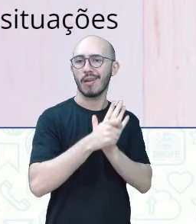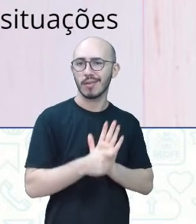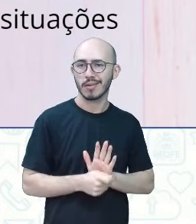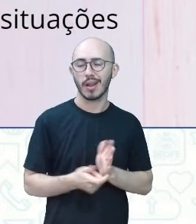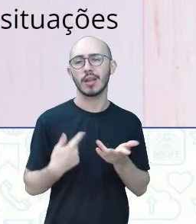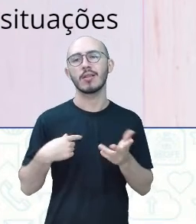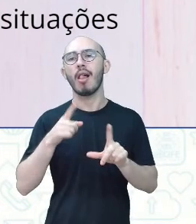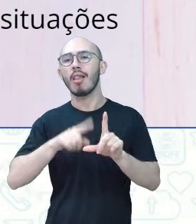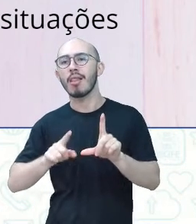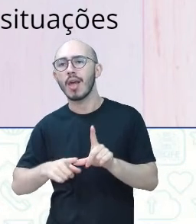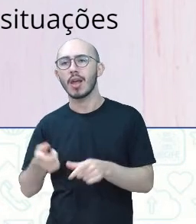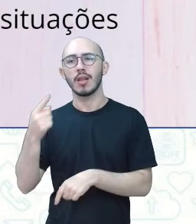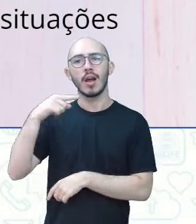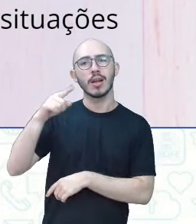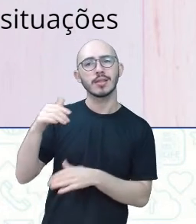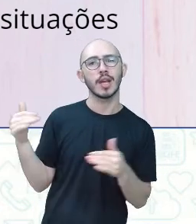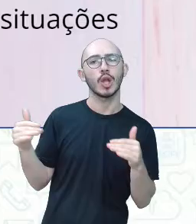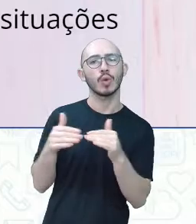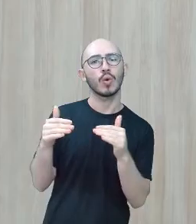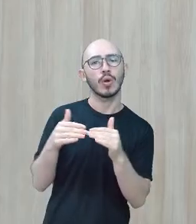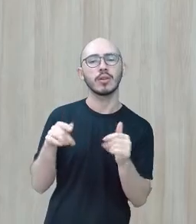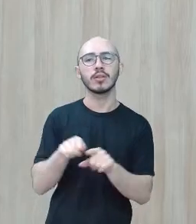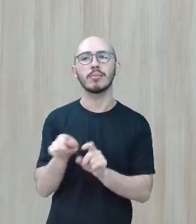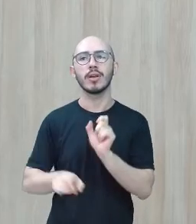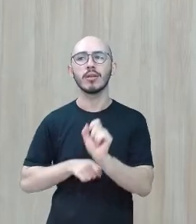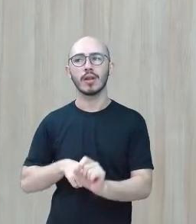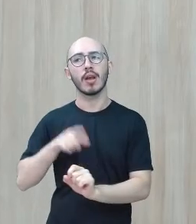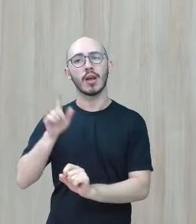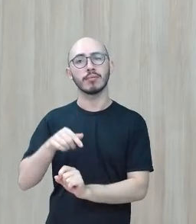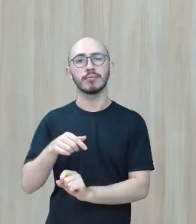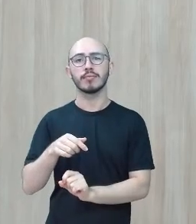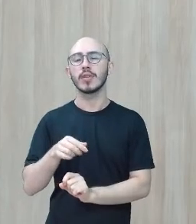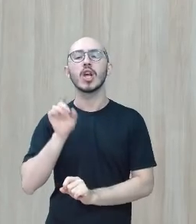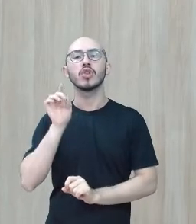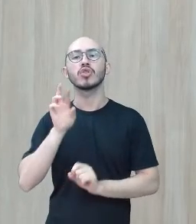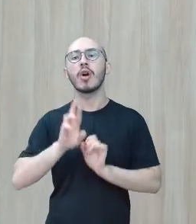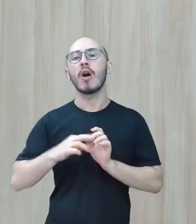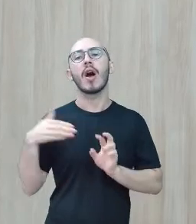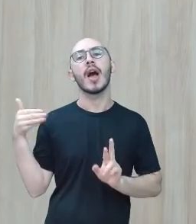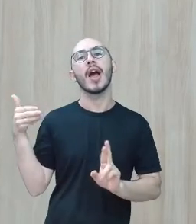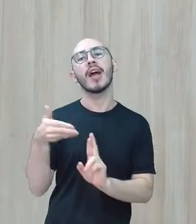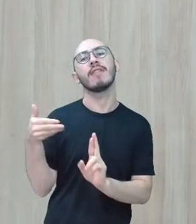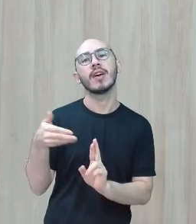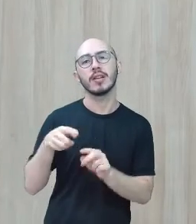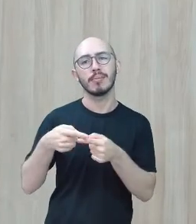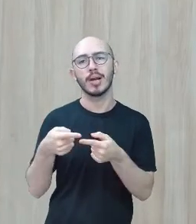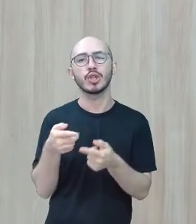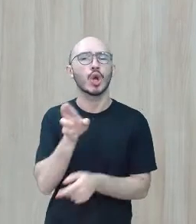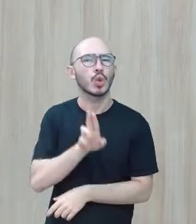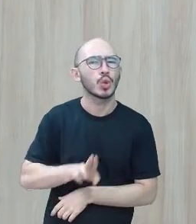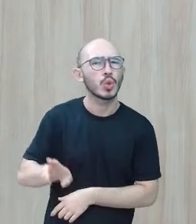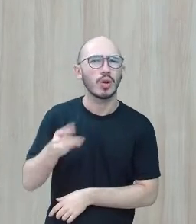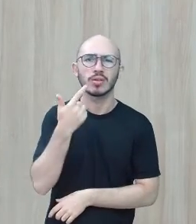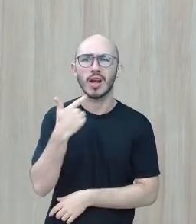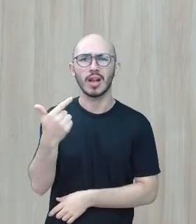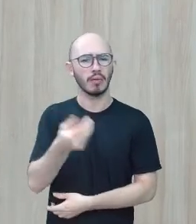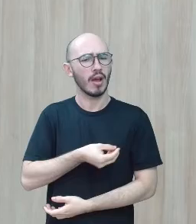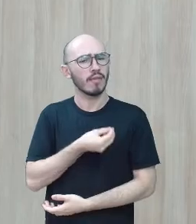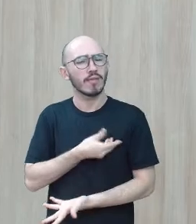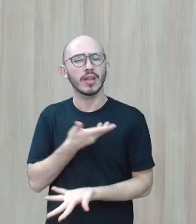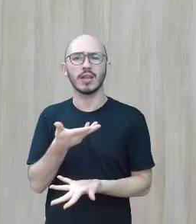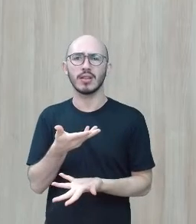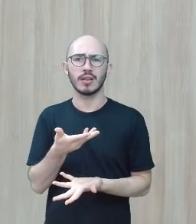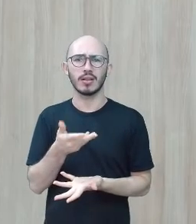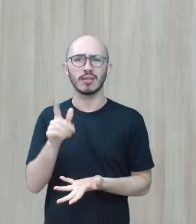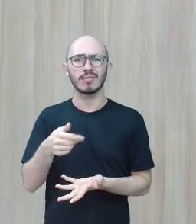acentos, concordâncias. Ela é apenas uma referência. Por quê? Porque no uso, a língua, ela é muito viva, ela não vai ficar